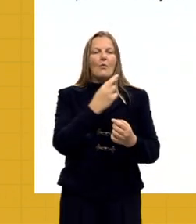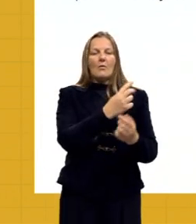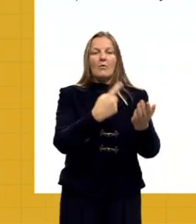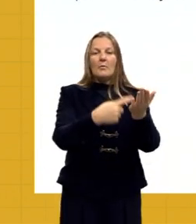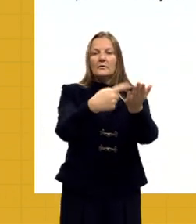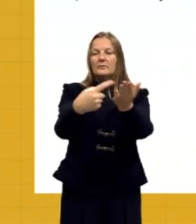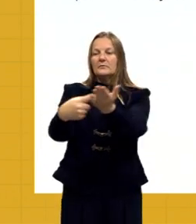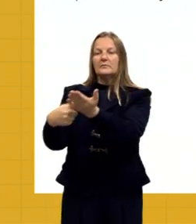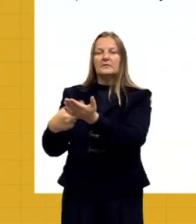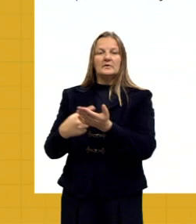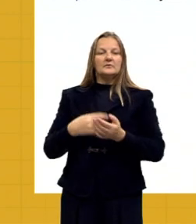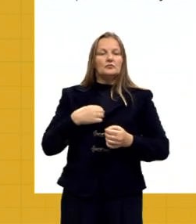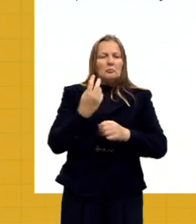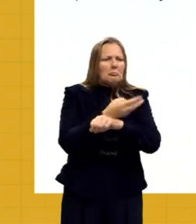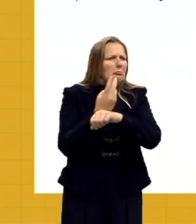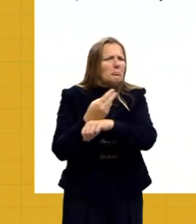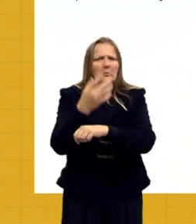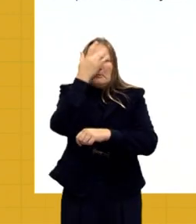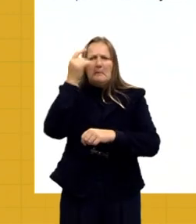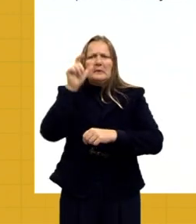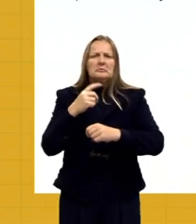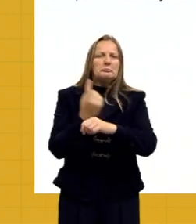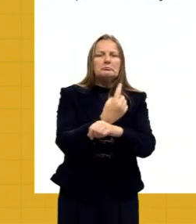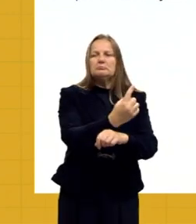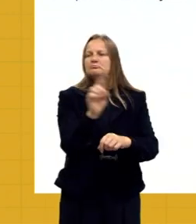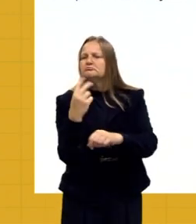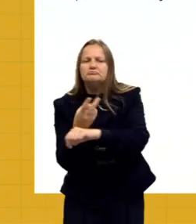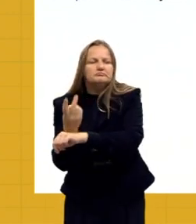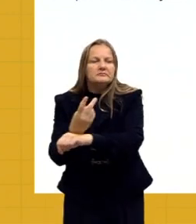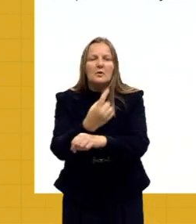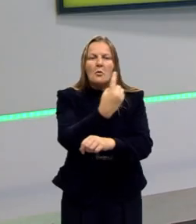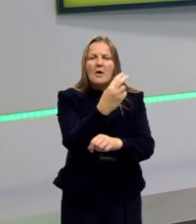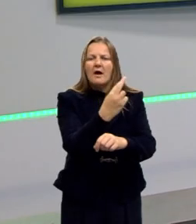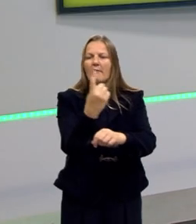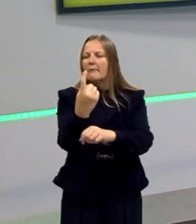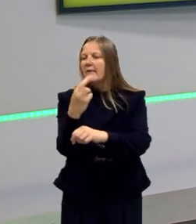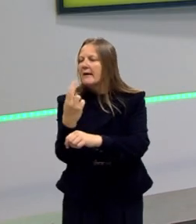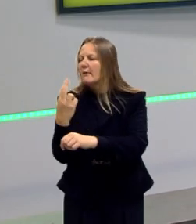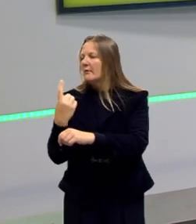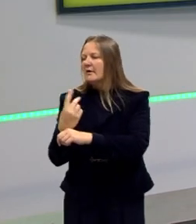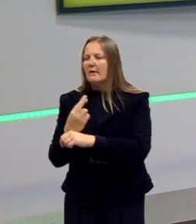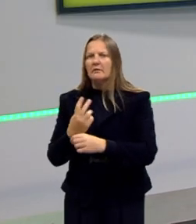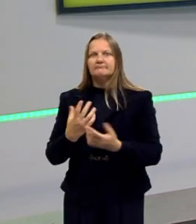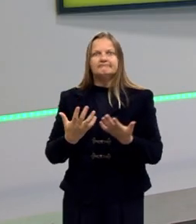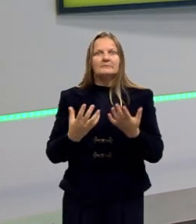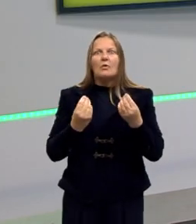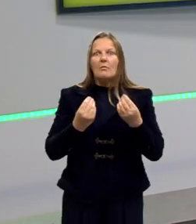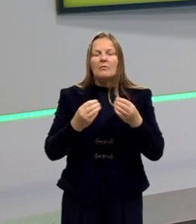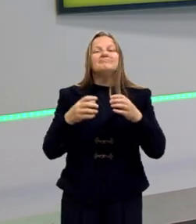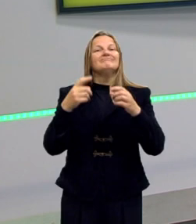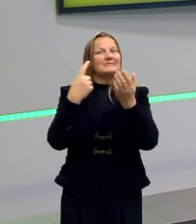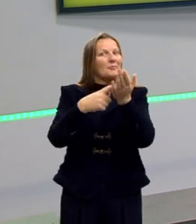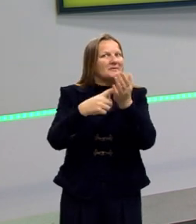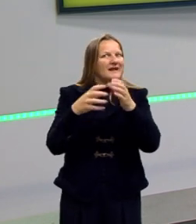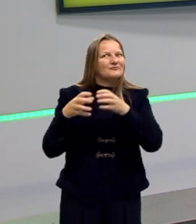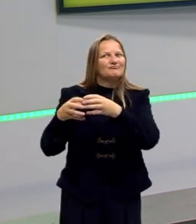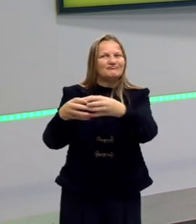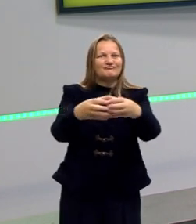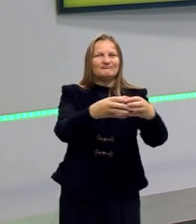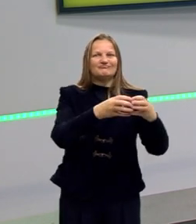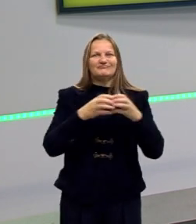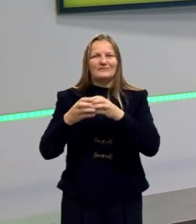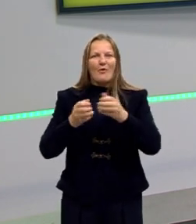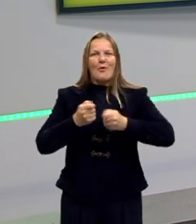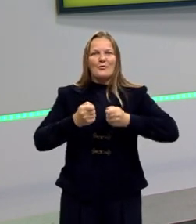tu vai procurar todas as padarias ele vai sair um real não tem uma padaria que baixo de um real Então isso é cartel certo